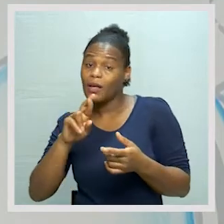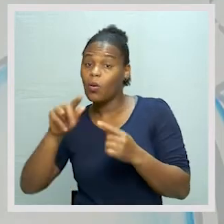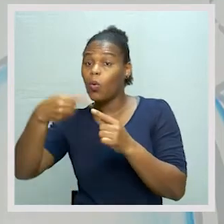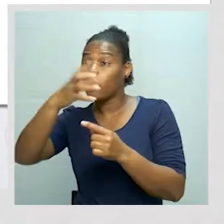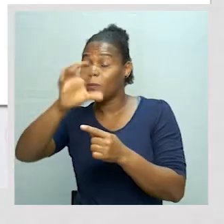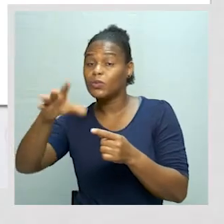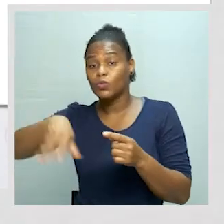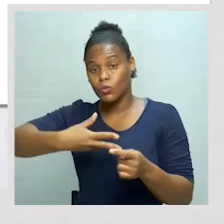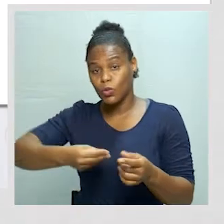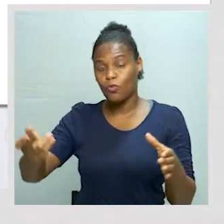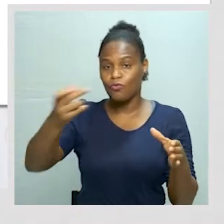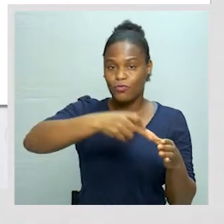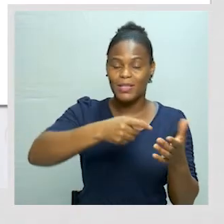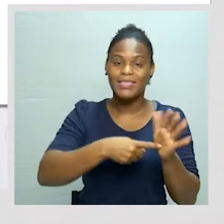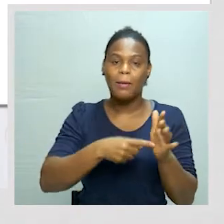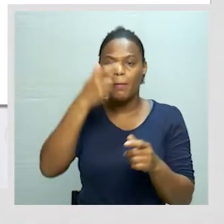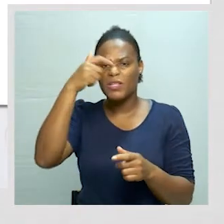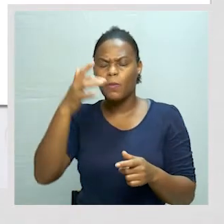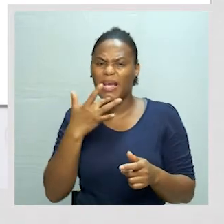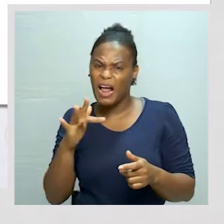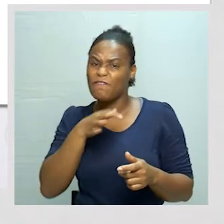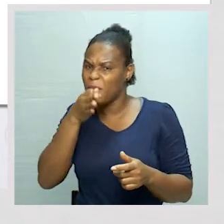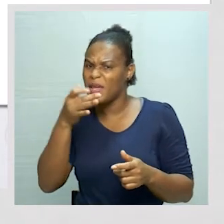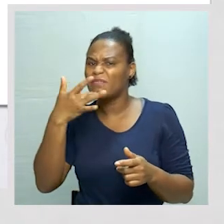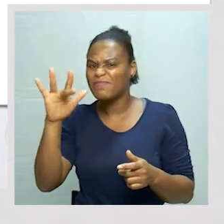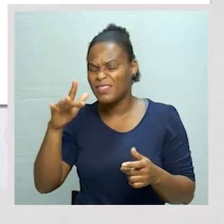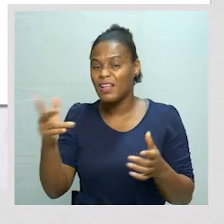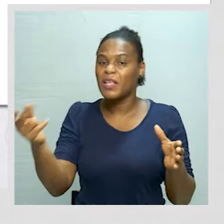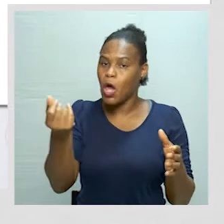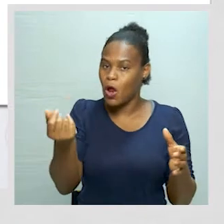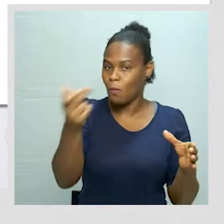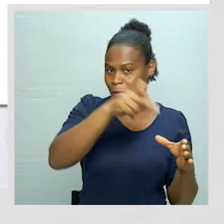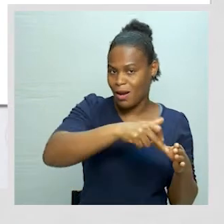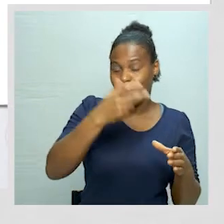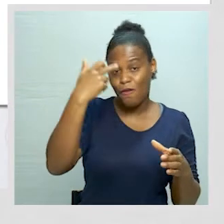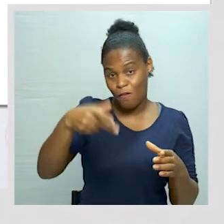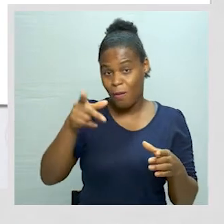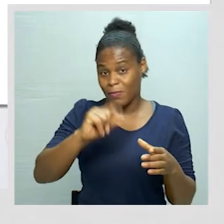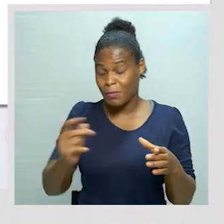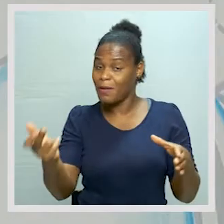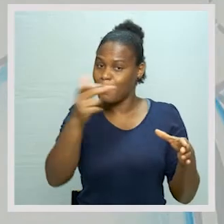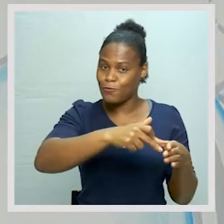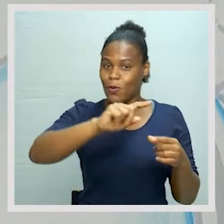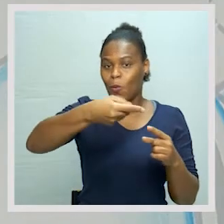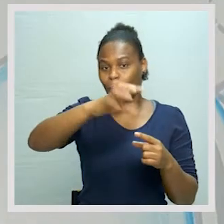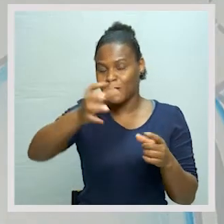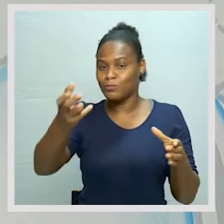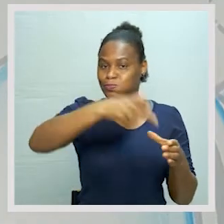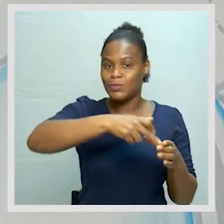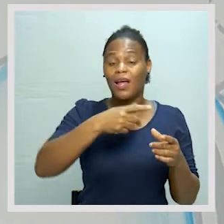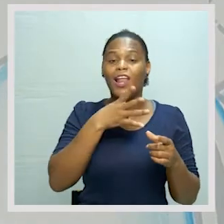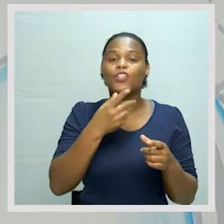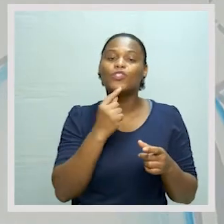do mundo, como, por exemplo, as remessas dos emigrantes, as reformas também podem vir do resto do mundo.